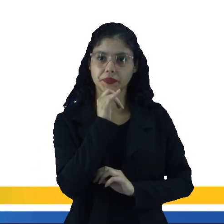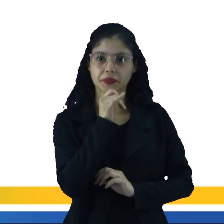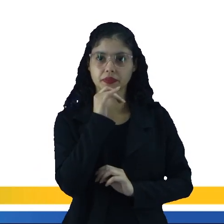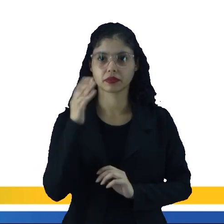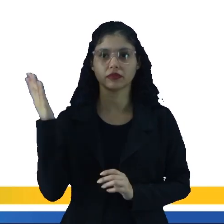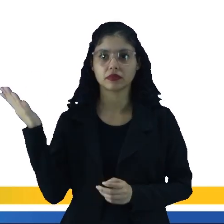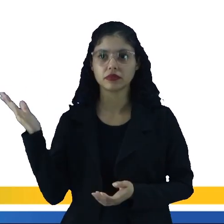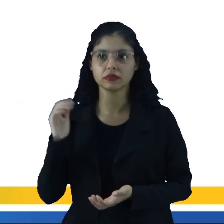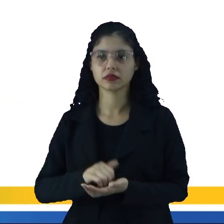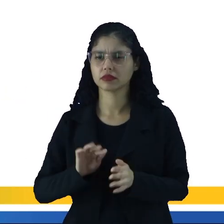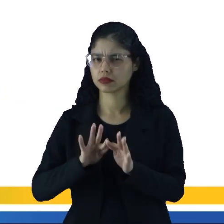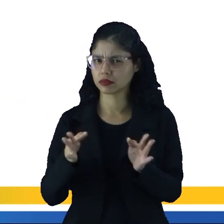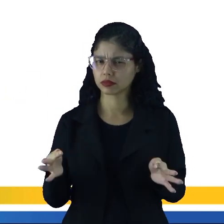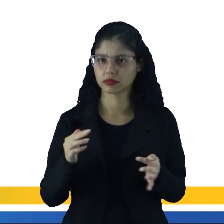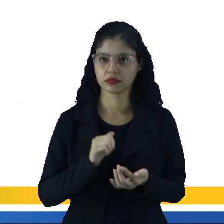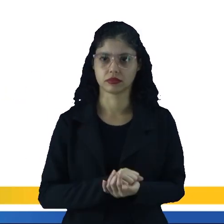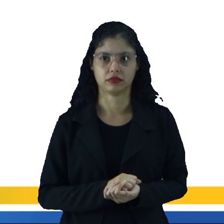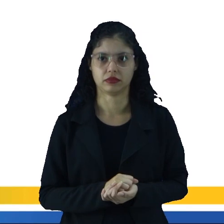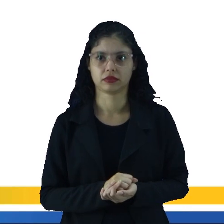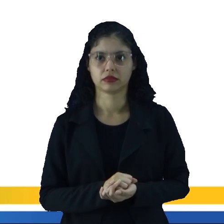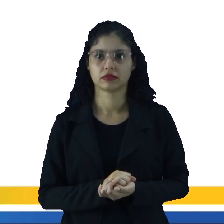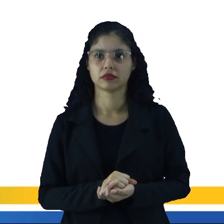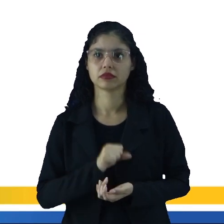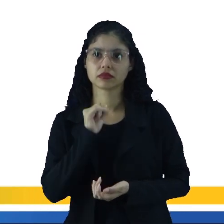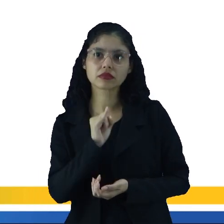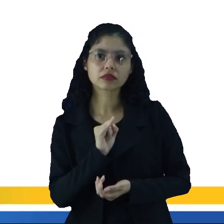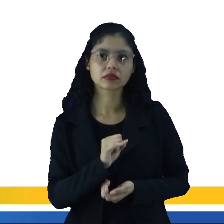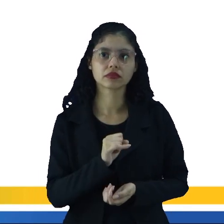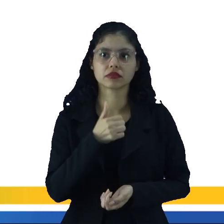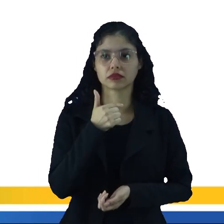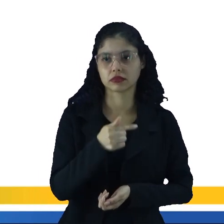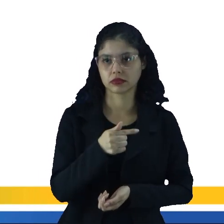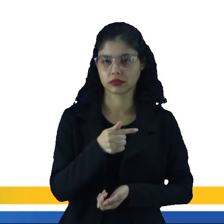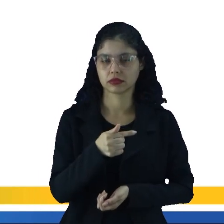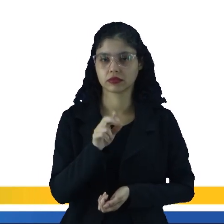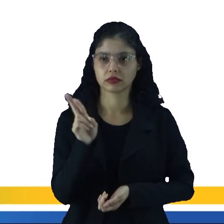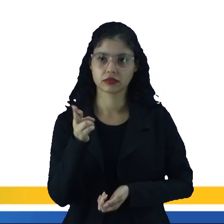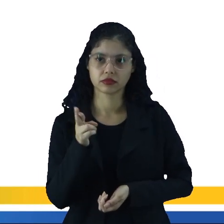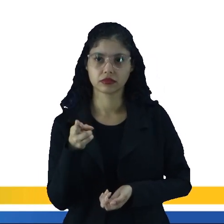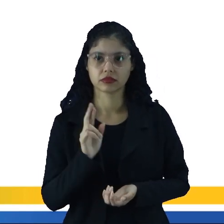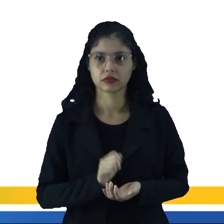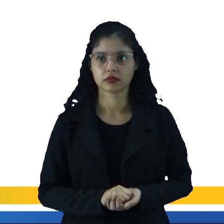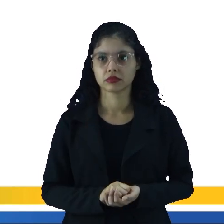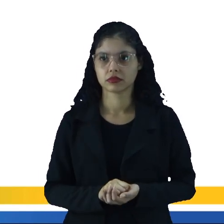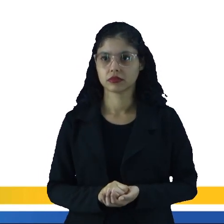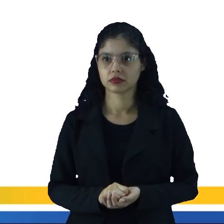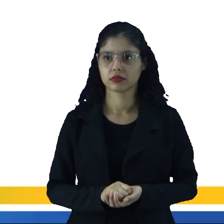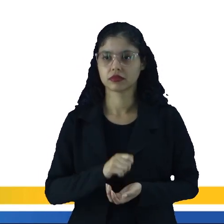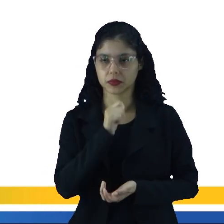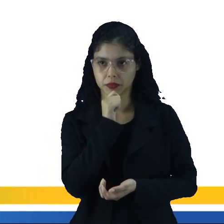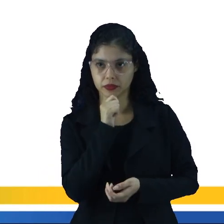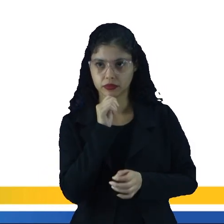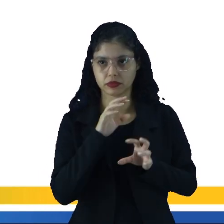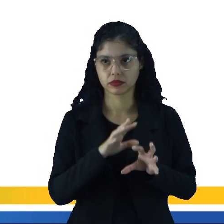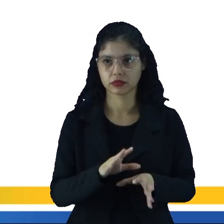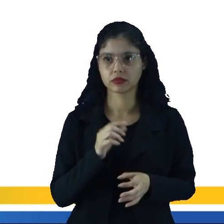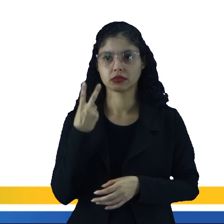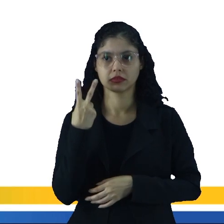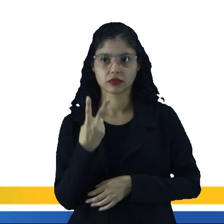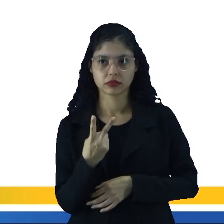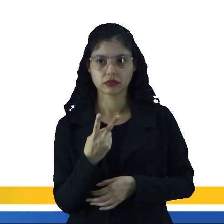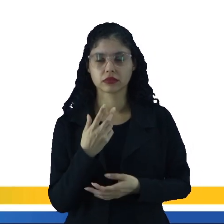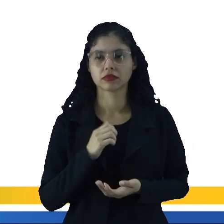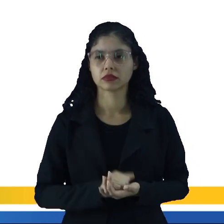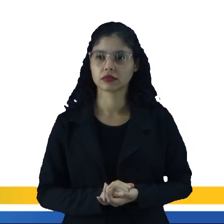Vejamos um exemplo bem simples. Se uma vassoura custa R$ 7,00, obviamente que